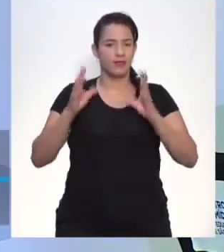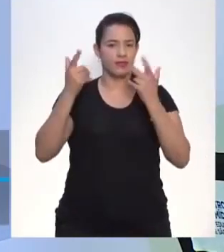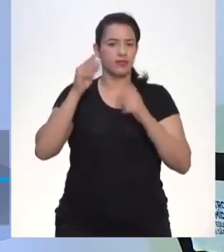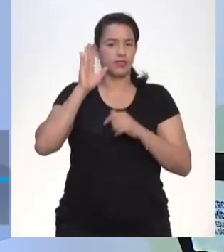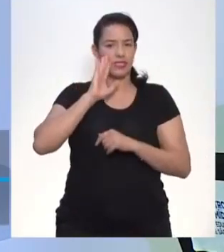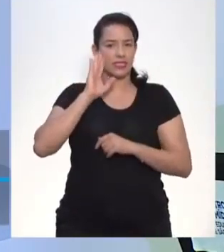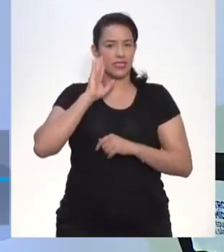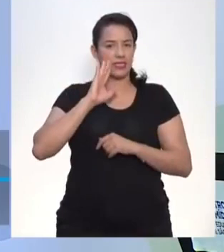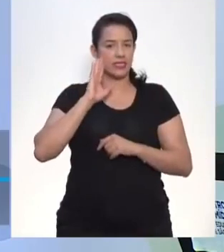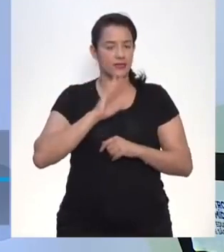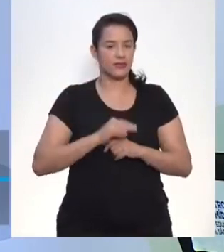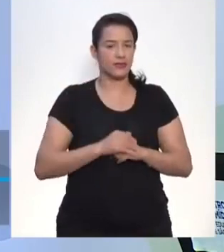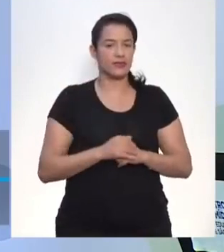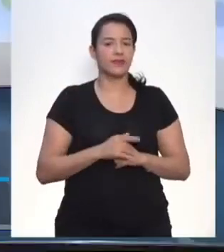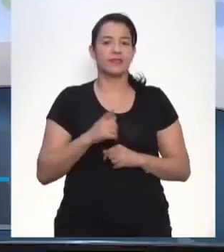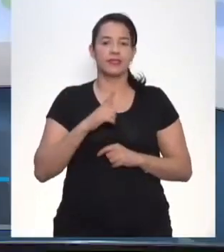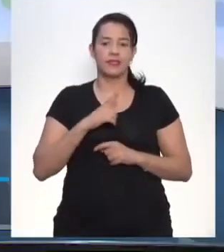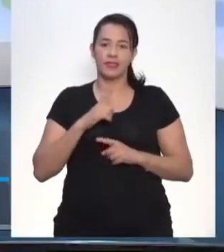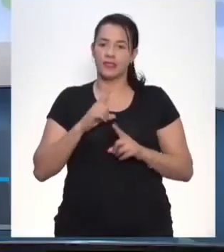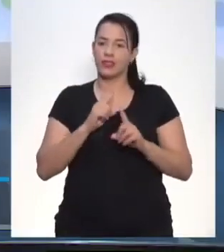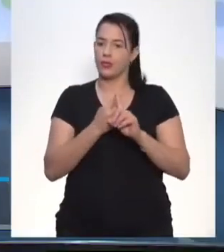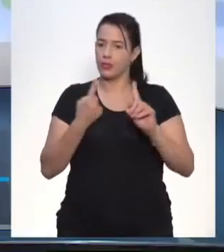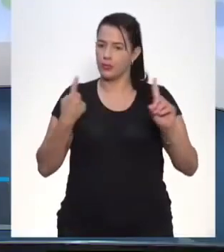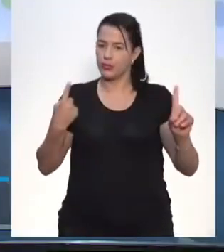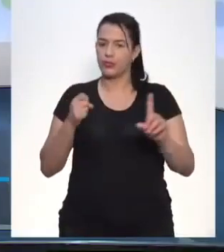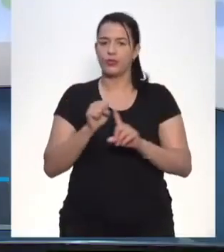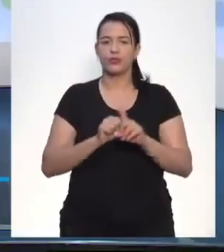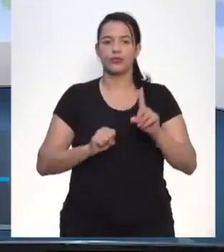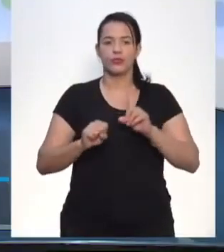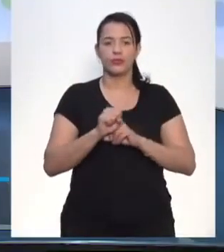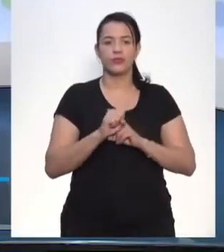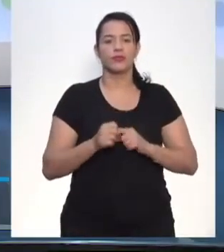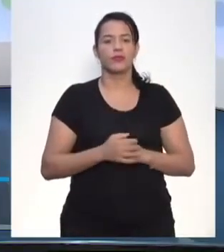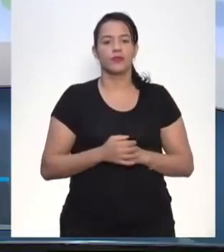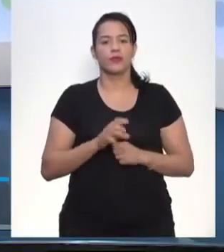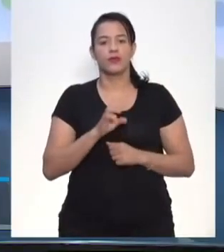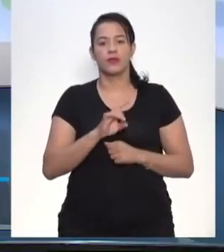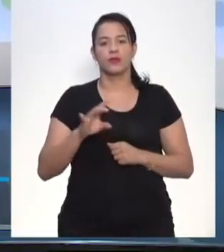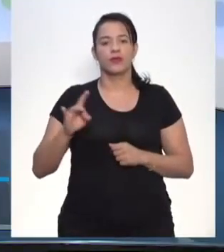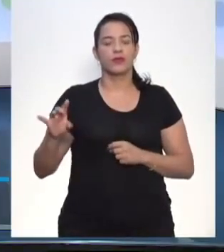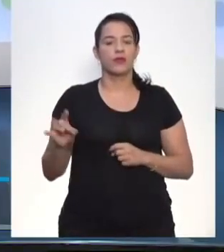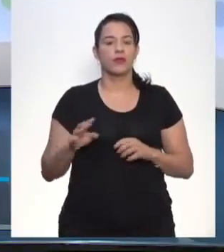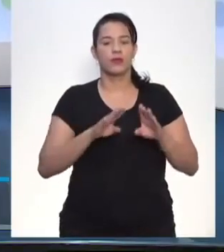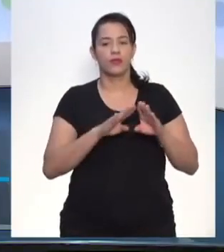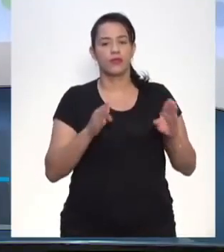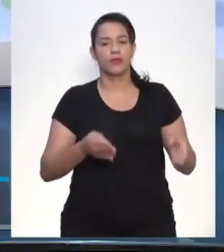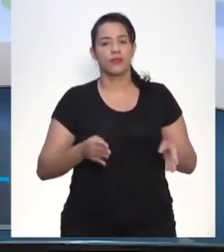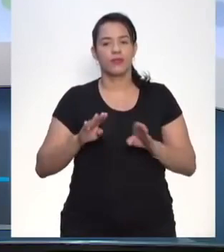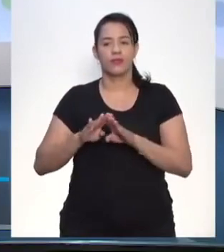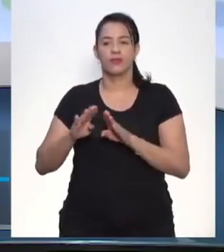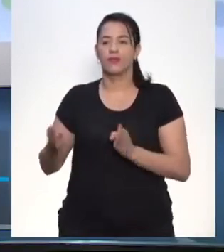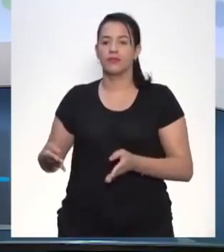ser bacana. Ia ter isolamento social. Ia ter né? isolamento social, né? Cada um numa mesa só. Mas ia ser muita